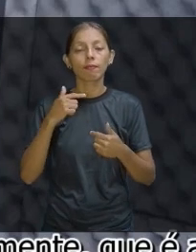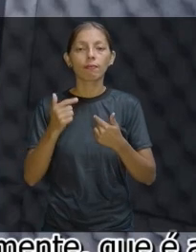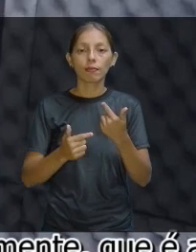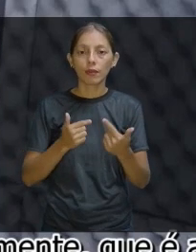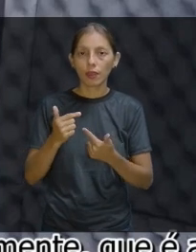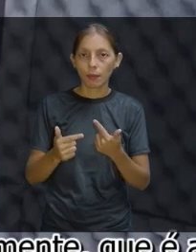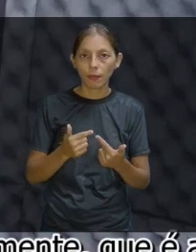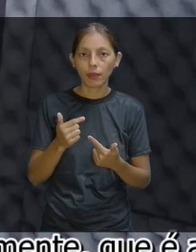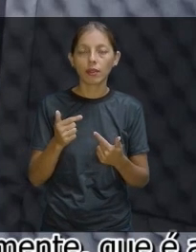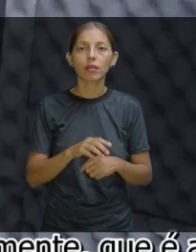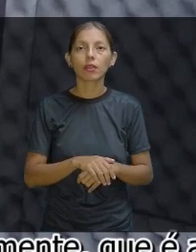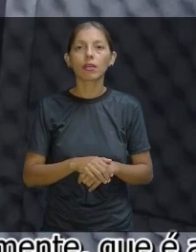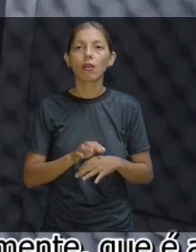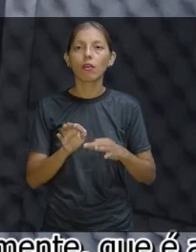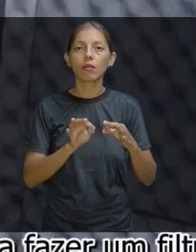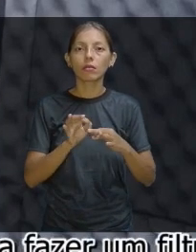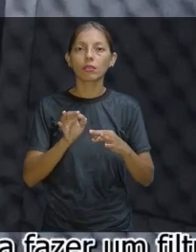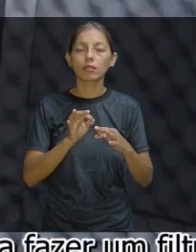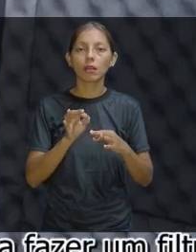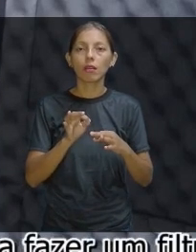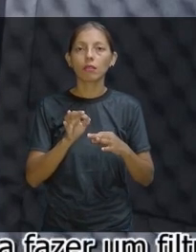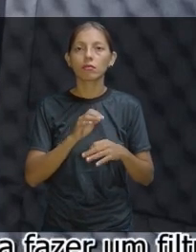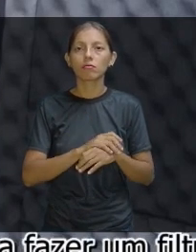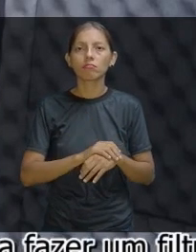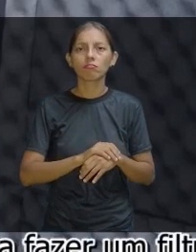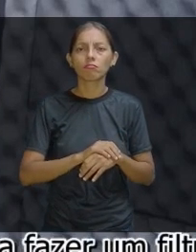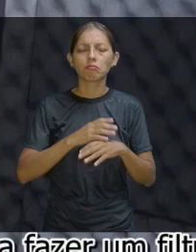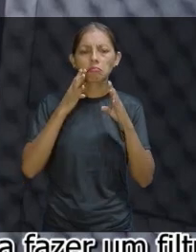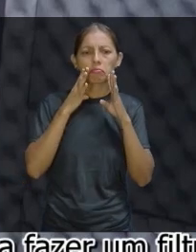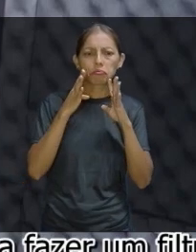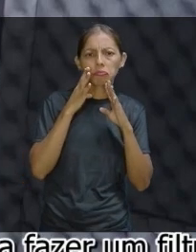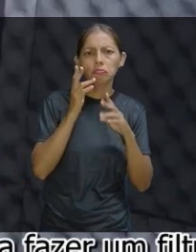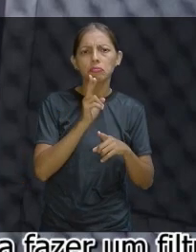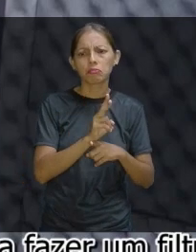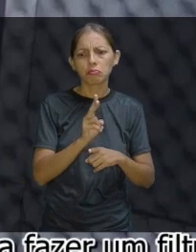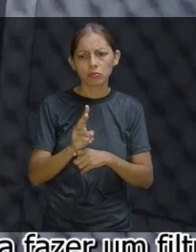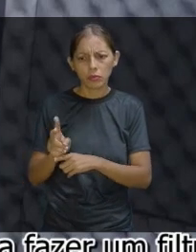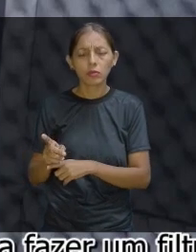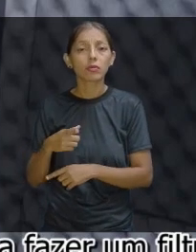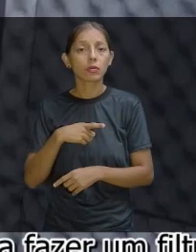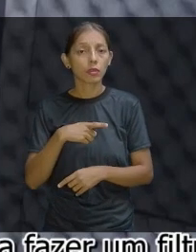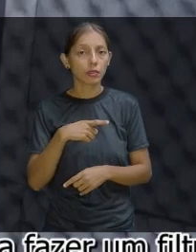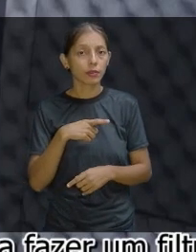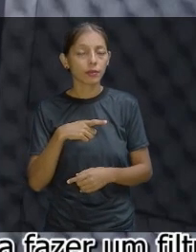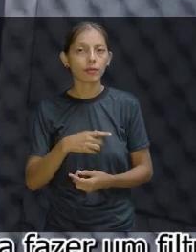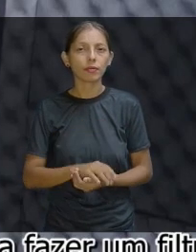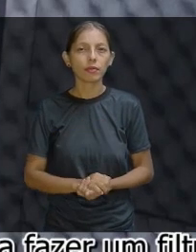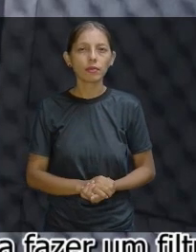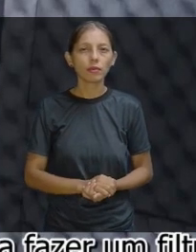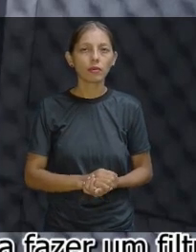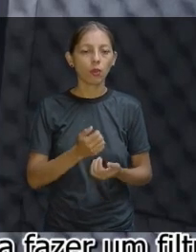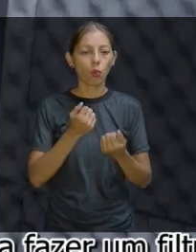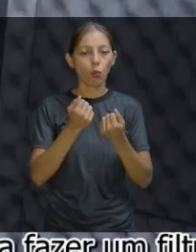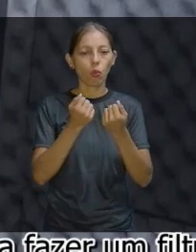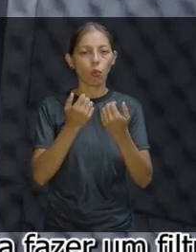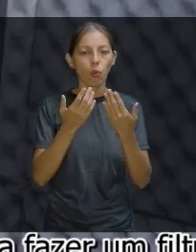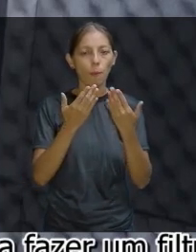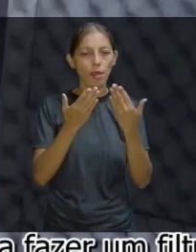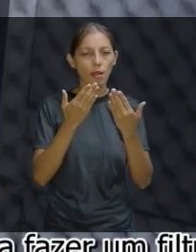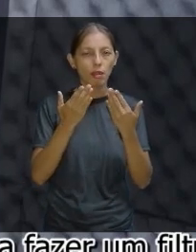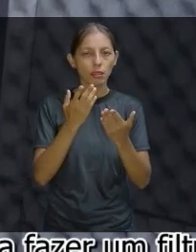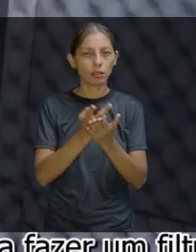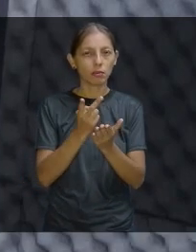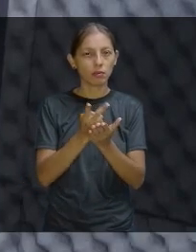TSE em normatizar, que elas serão obrigadas a fazer um filtro prévio e não publicar, não